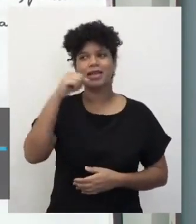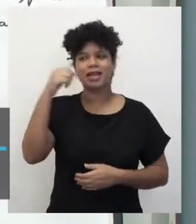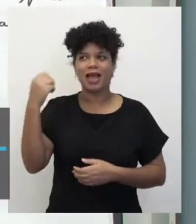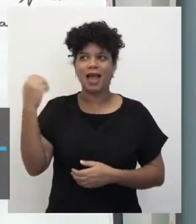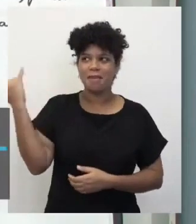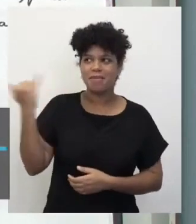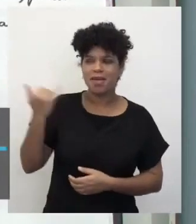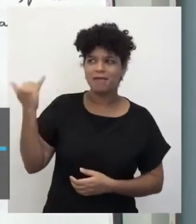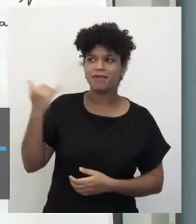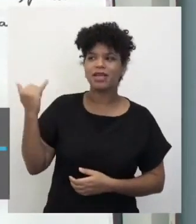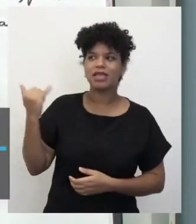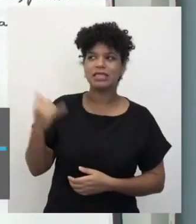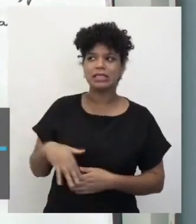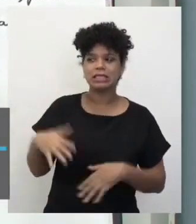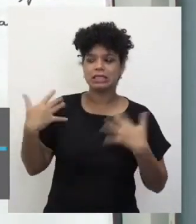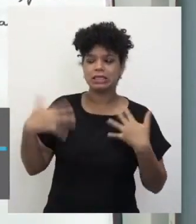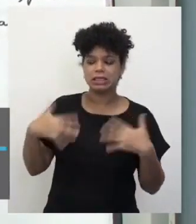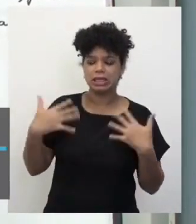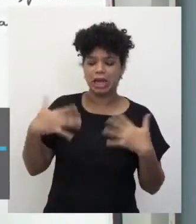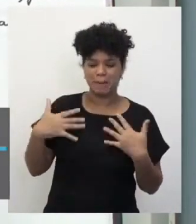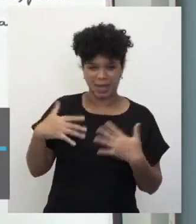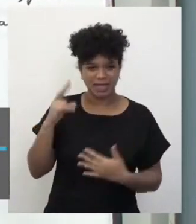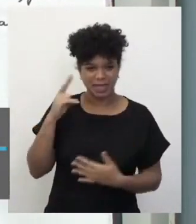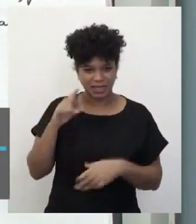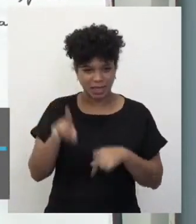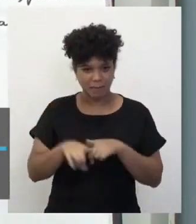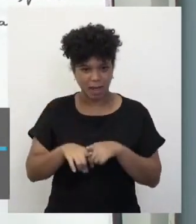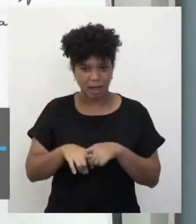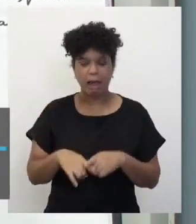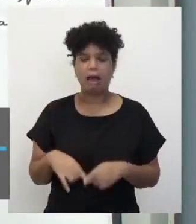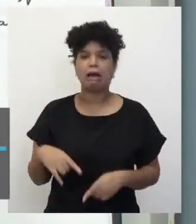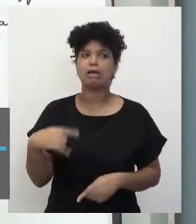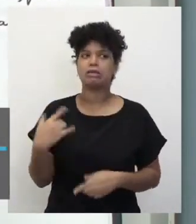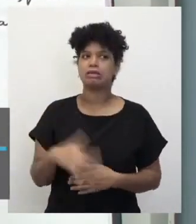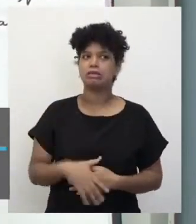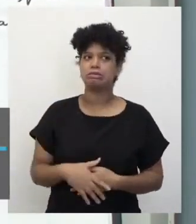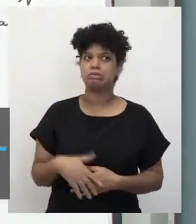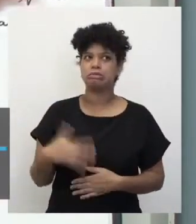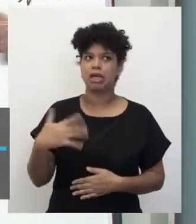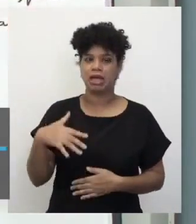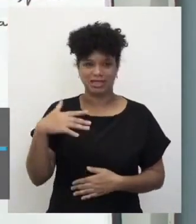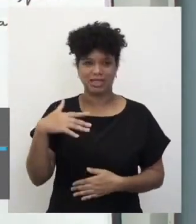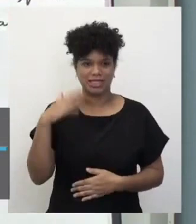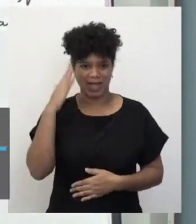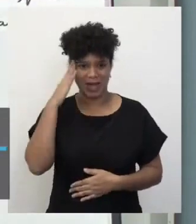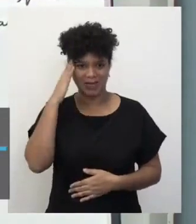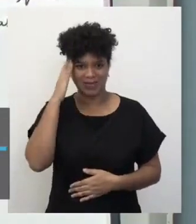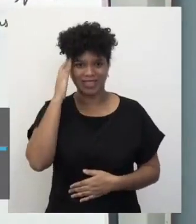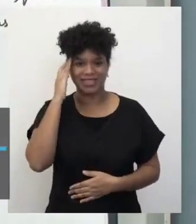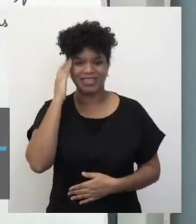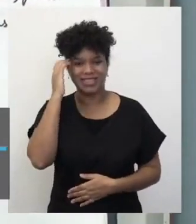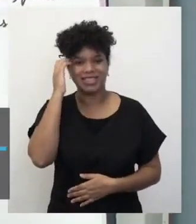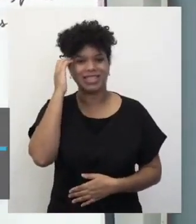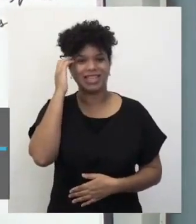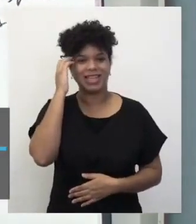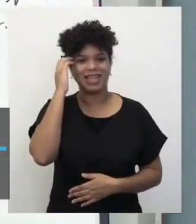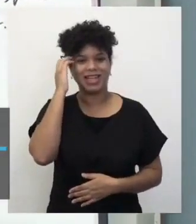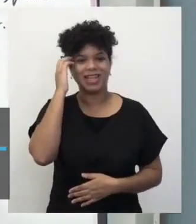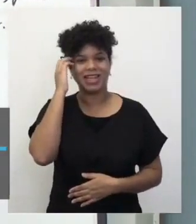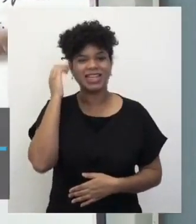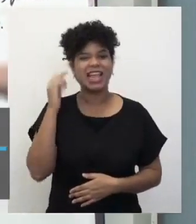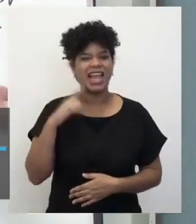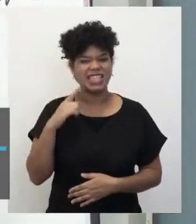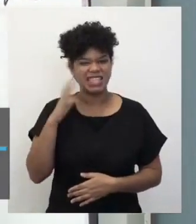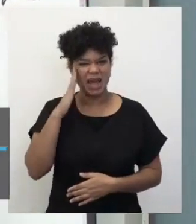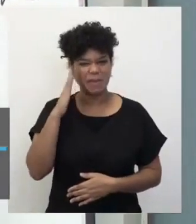para deixar a criança com medo, né? Ah, não quero dormir. Peraí, lá vem a moura torta, ela vai te pegar. Moura torta.